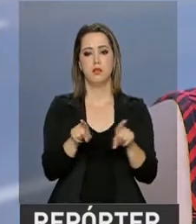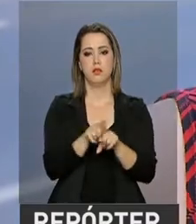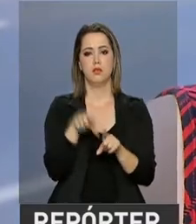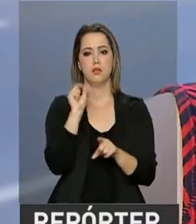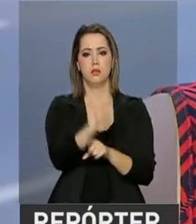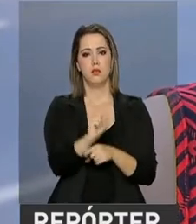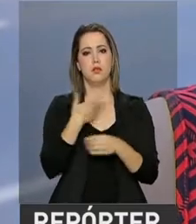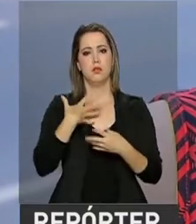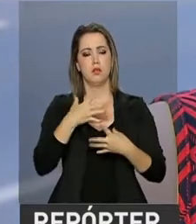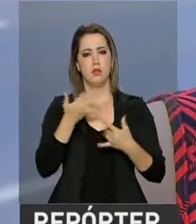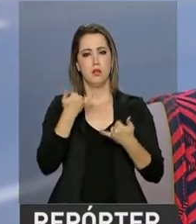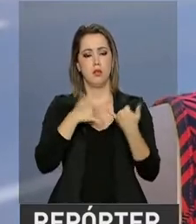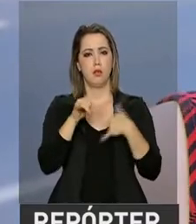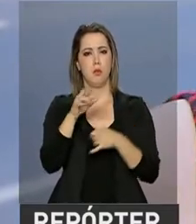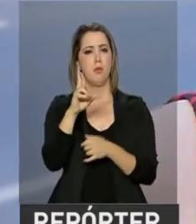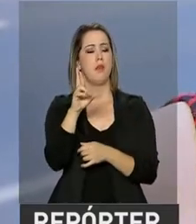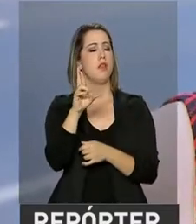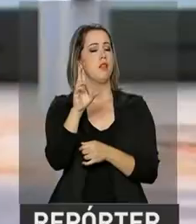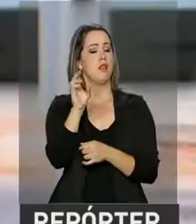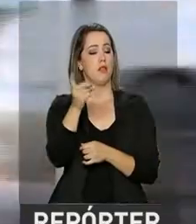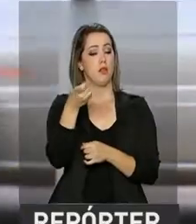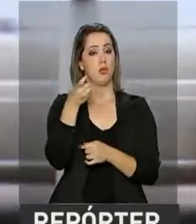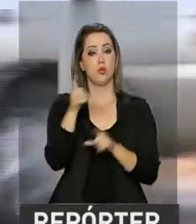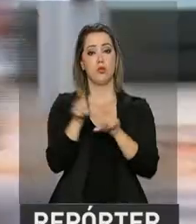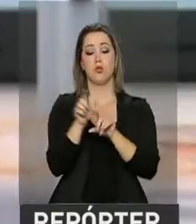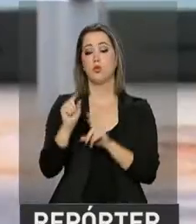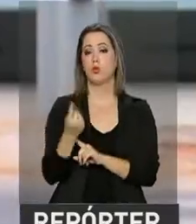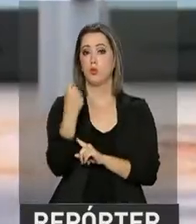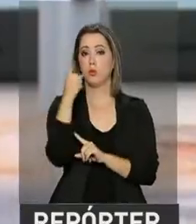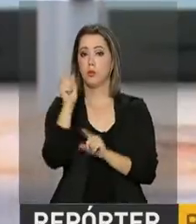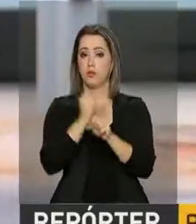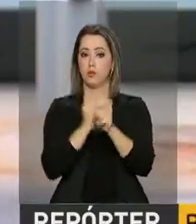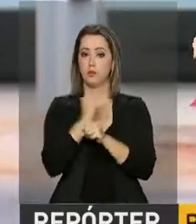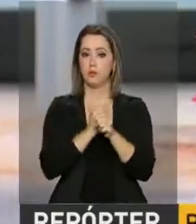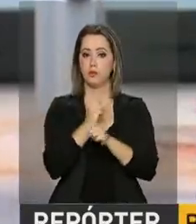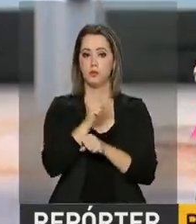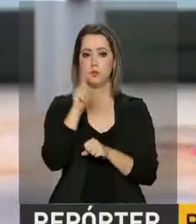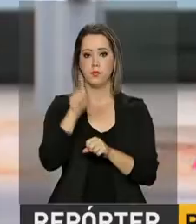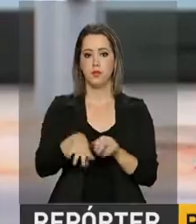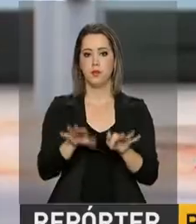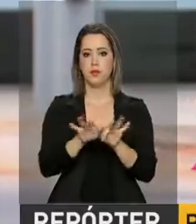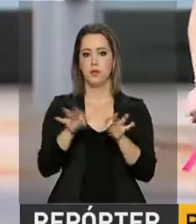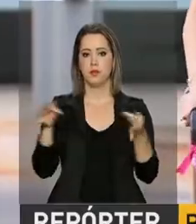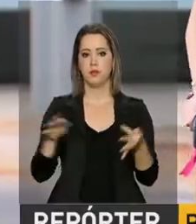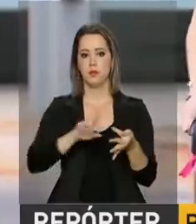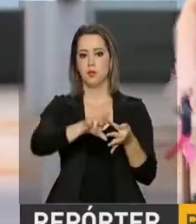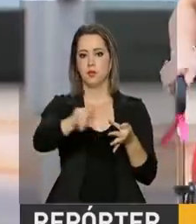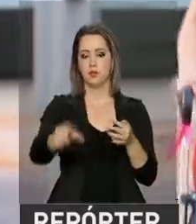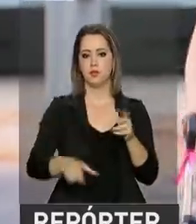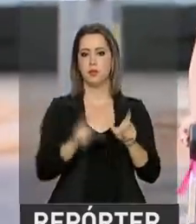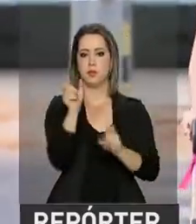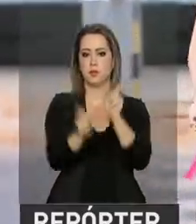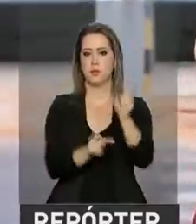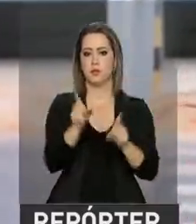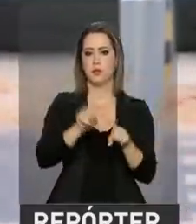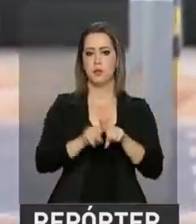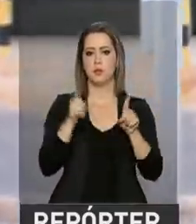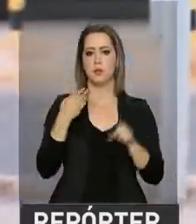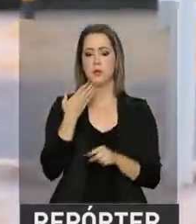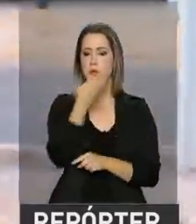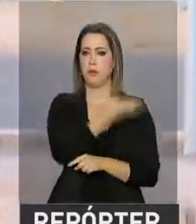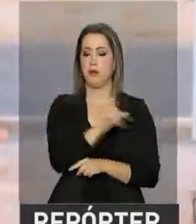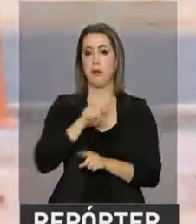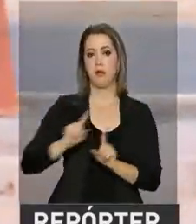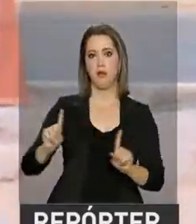a ressonância magnética pelo menos uma vez por ano. Atravessar a rua é uma tarefa simples para a maioria das pessoas, mas para a Raíssa é um